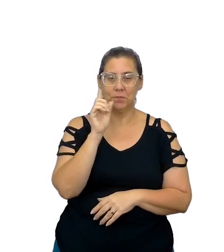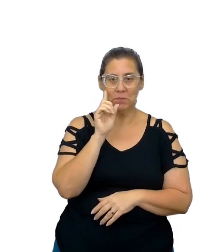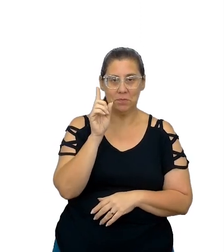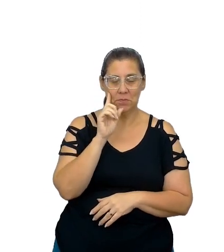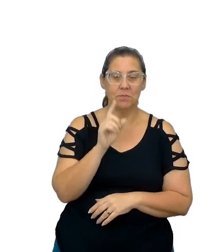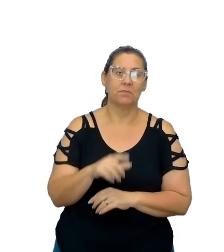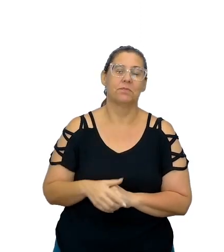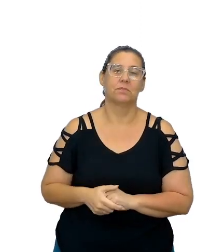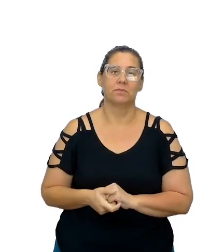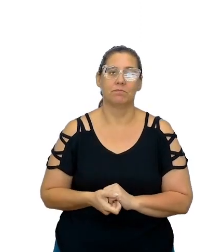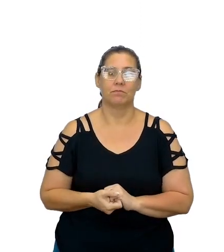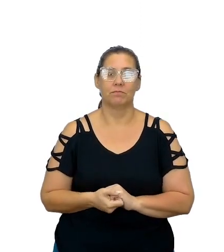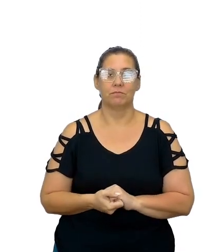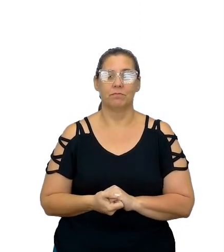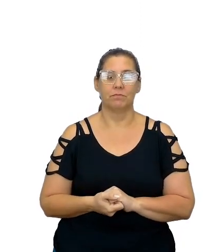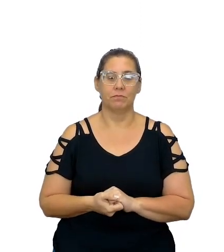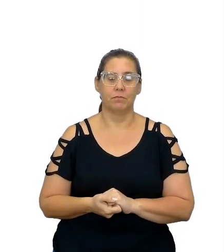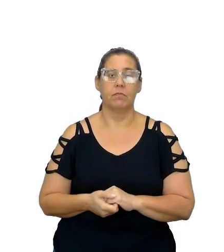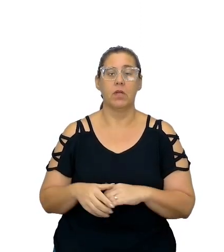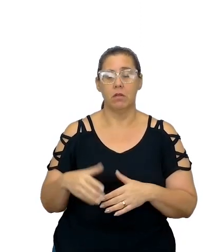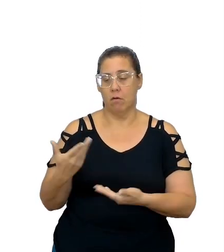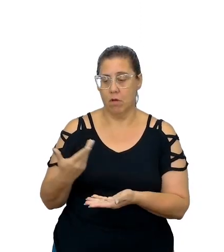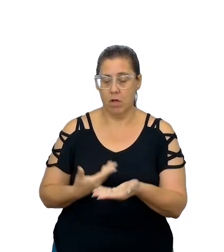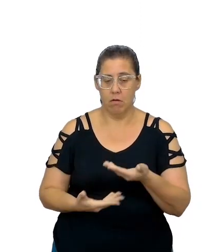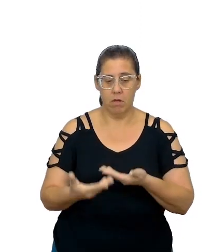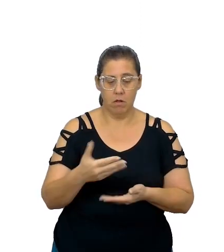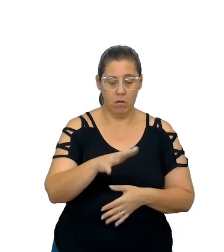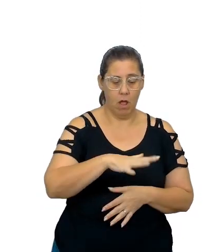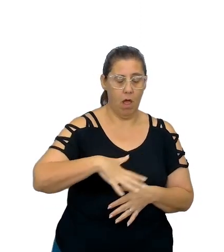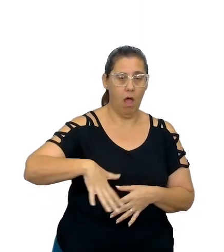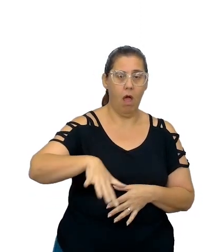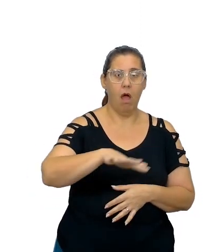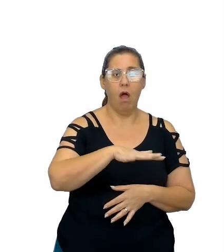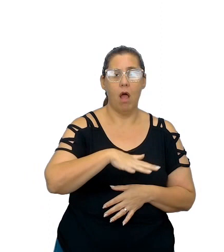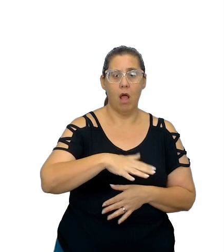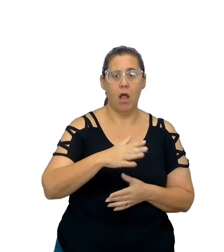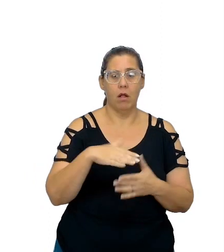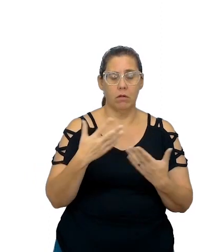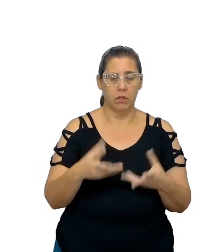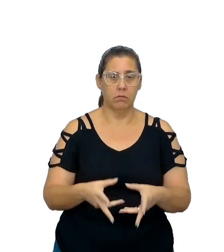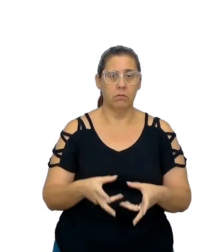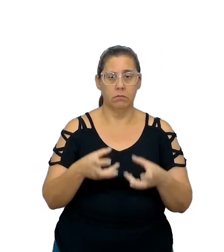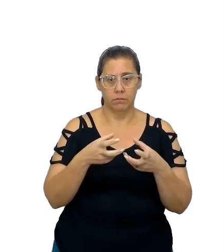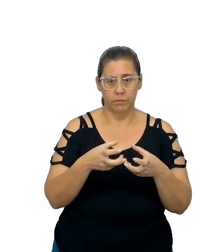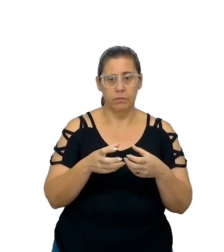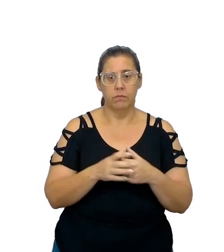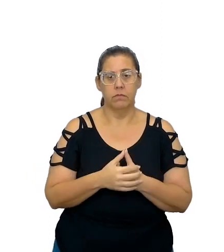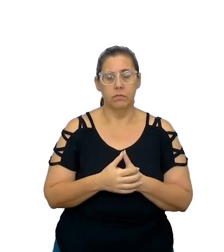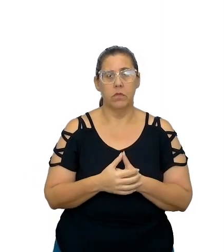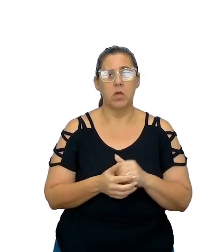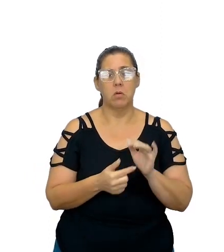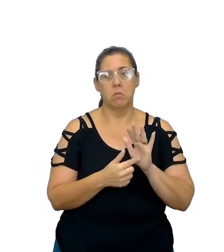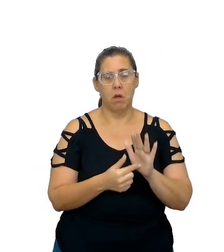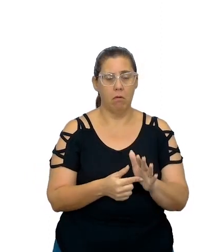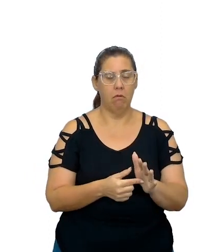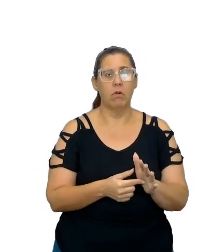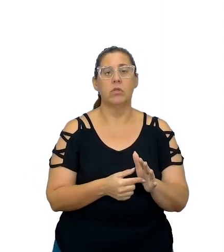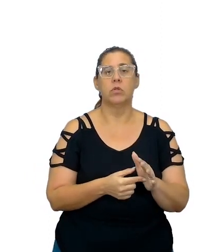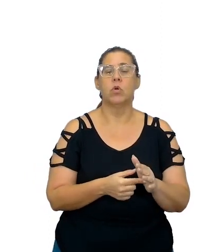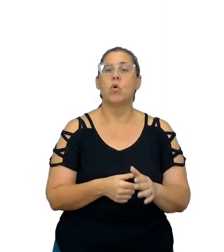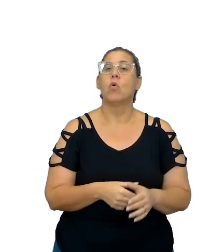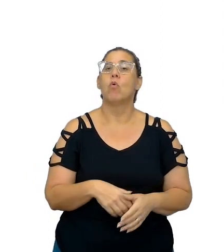também, tá? Não, a interação entre as áreas e componentes, a partir dessa perspectiva, dimensiona os conceitos